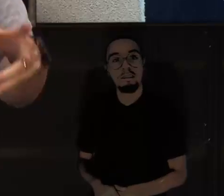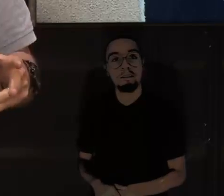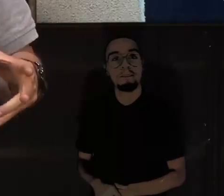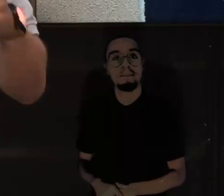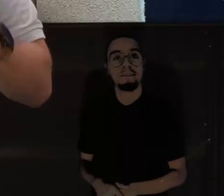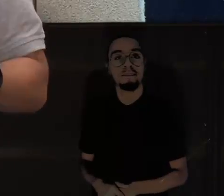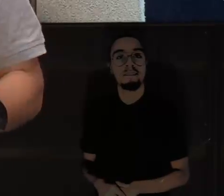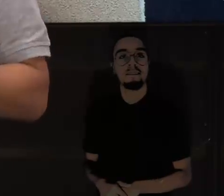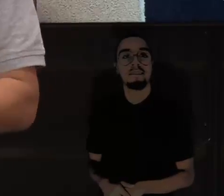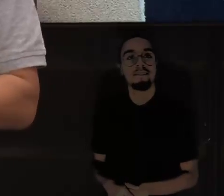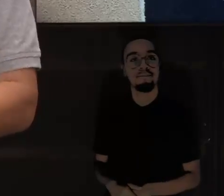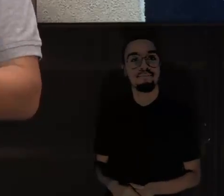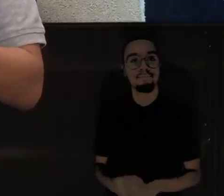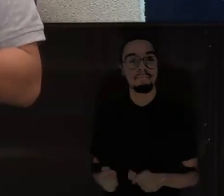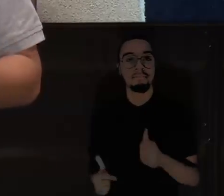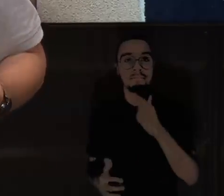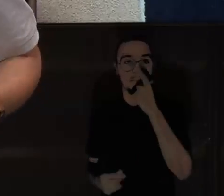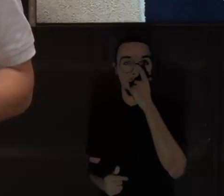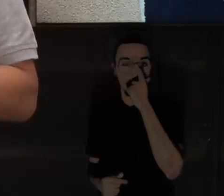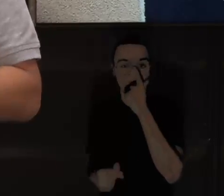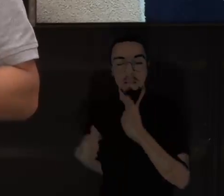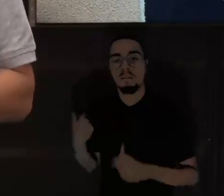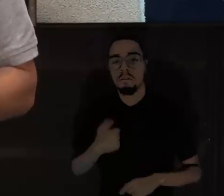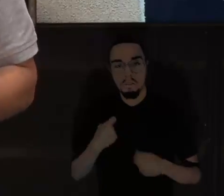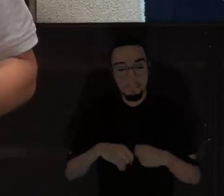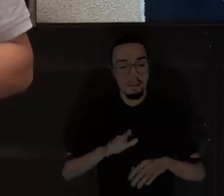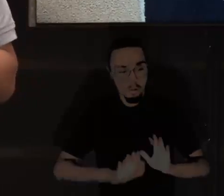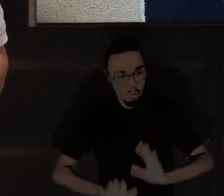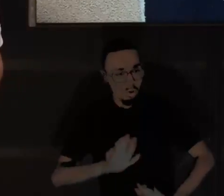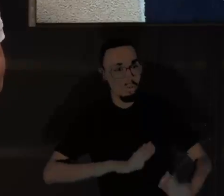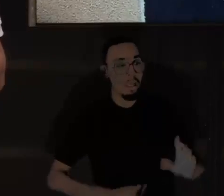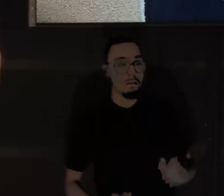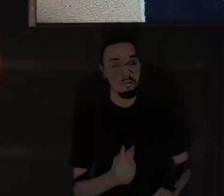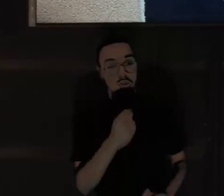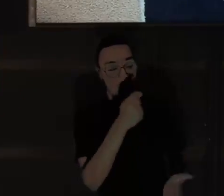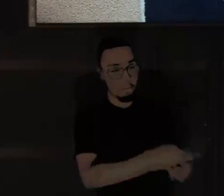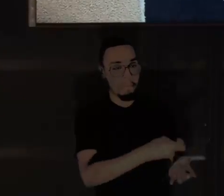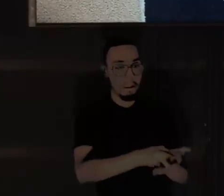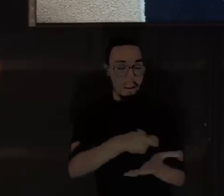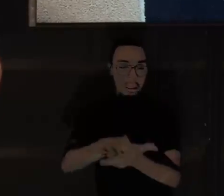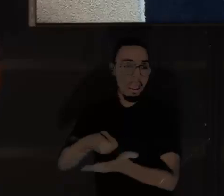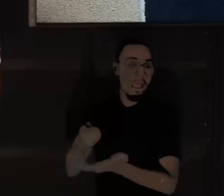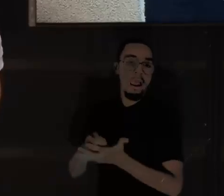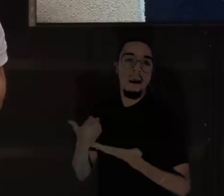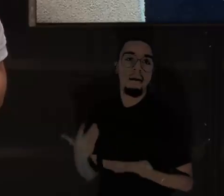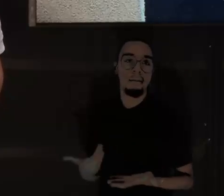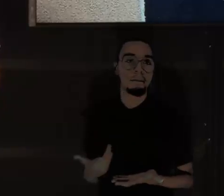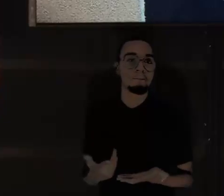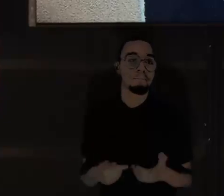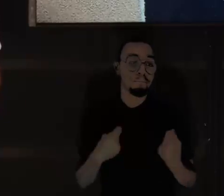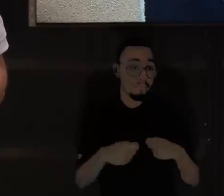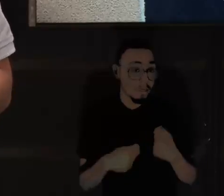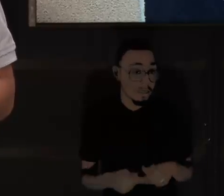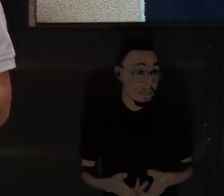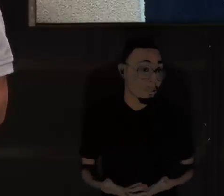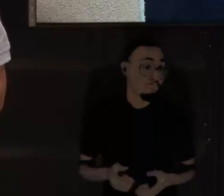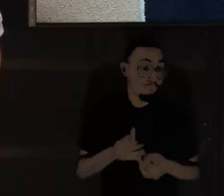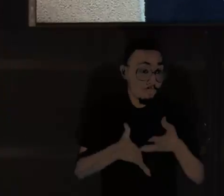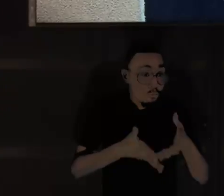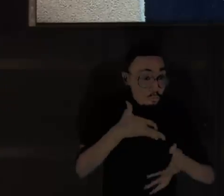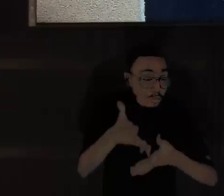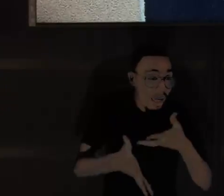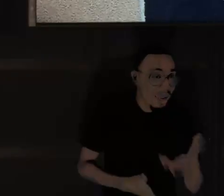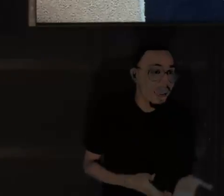ser conservadores em muitas coisas, nos gastos financeiros, temos que ser conservadores, sim, no falar, muitas vezes